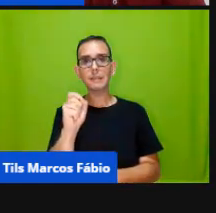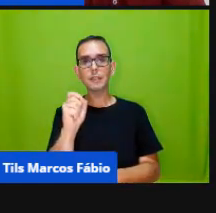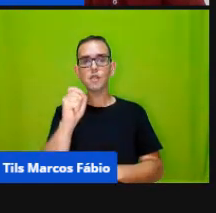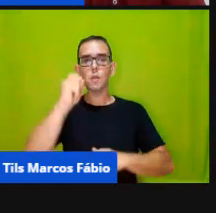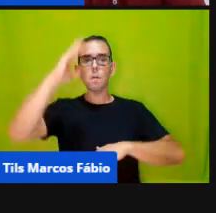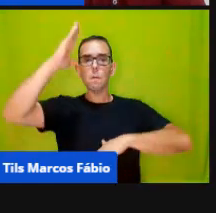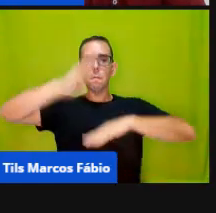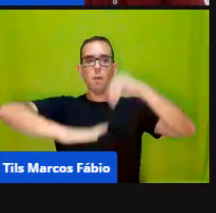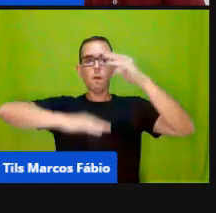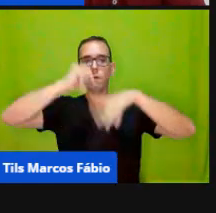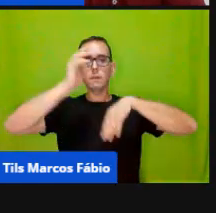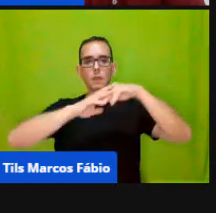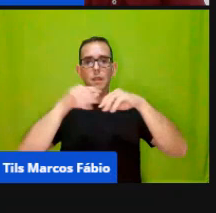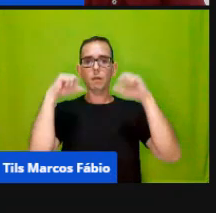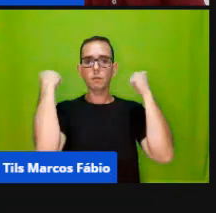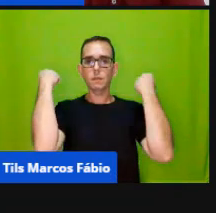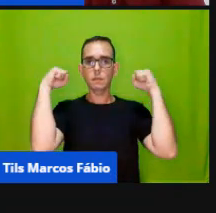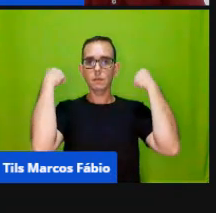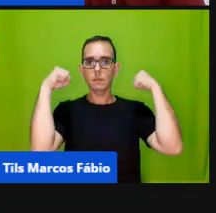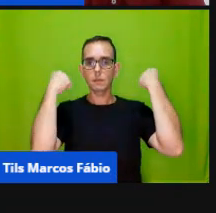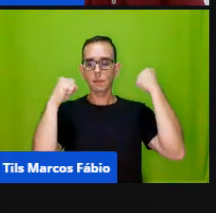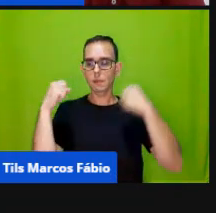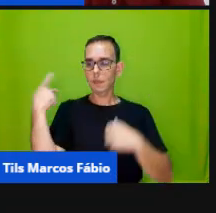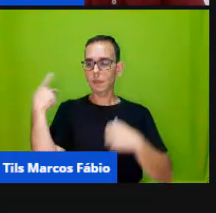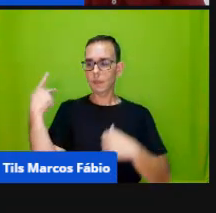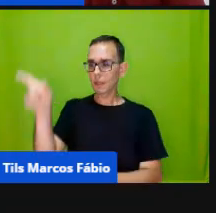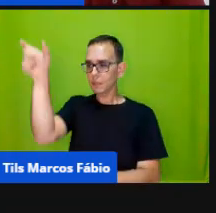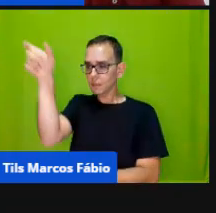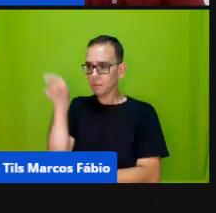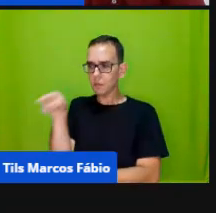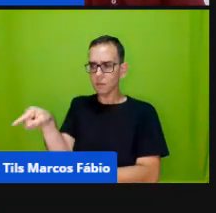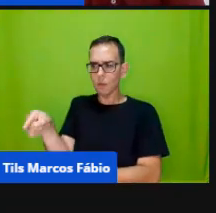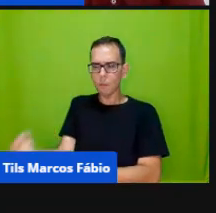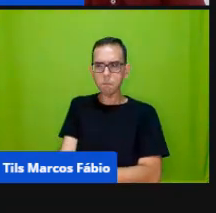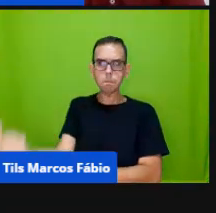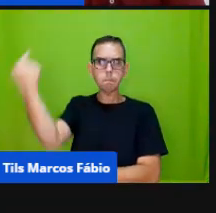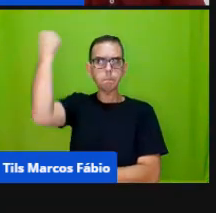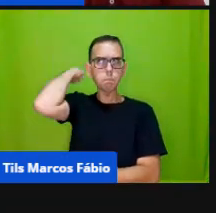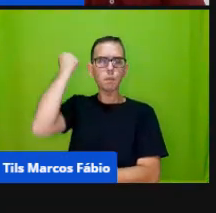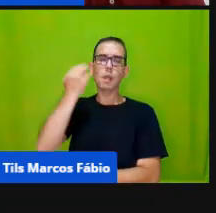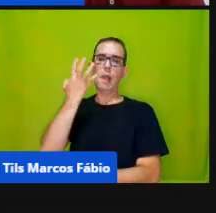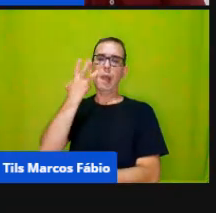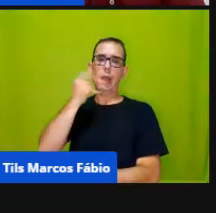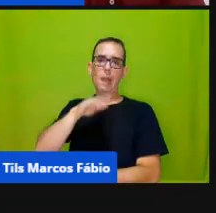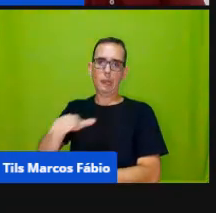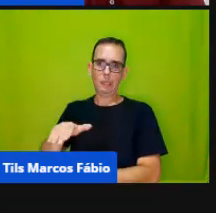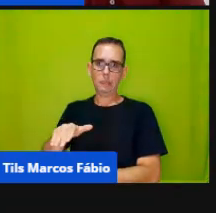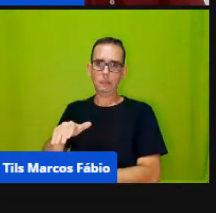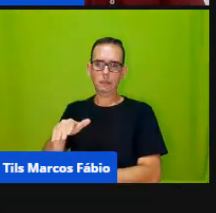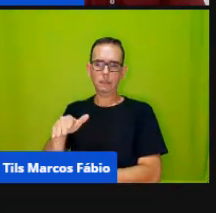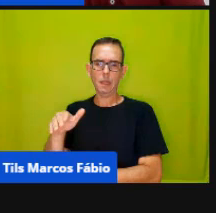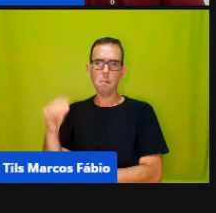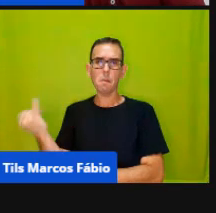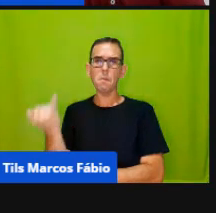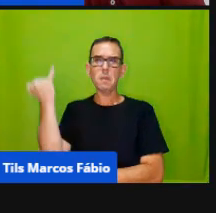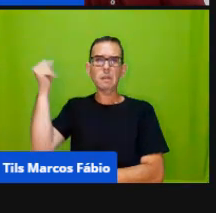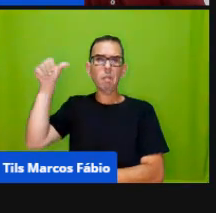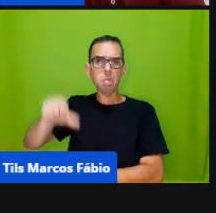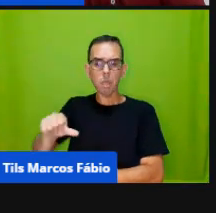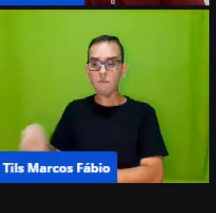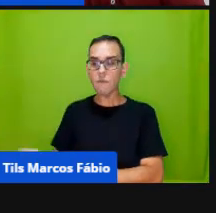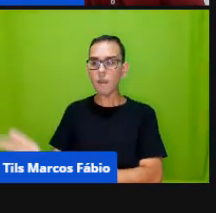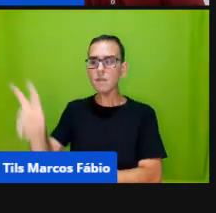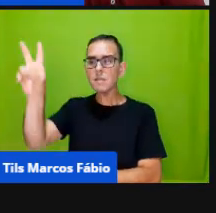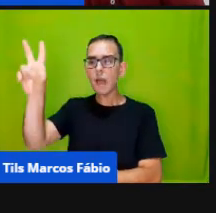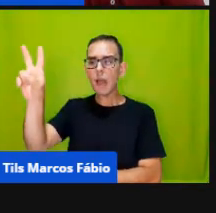de educação física desse cidadão, naquela época uma criança, uma importância negativa de valorizar a